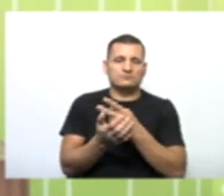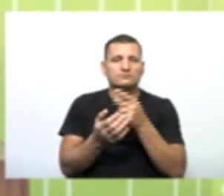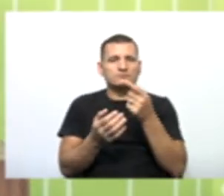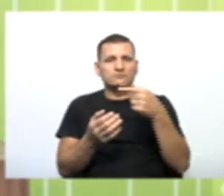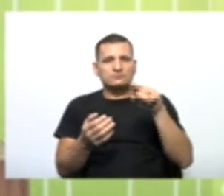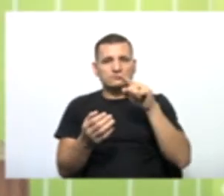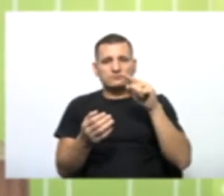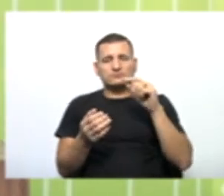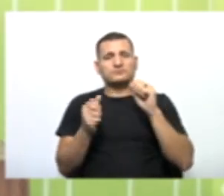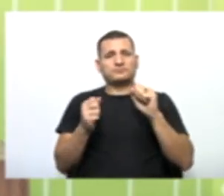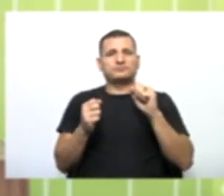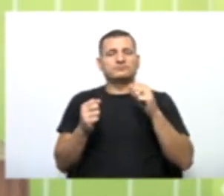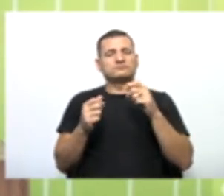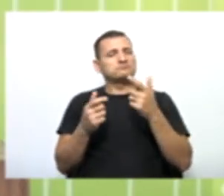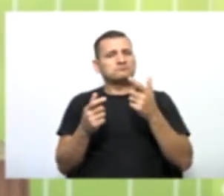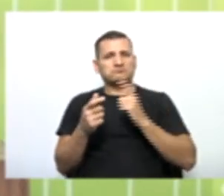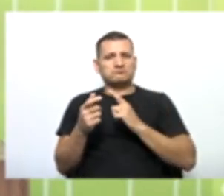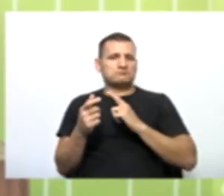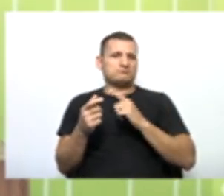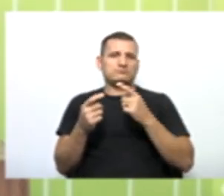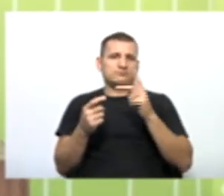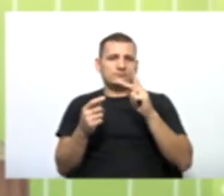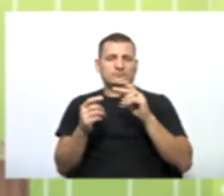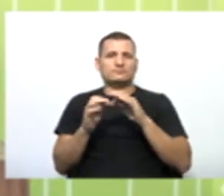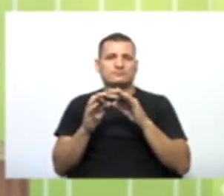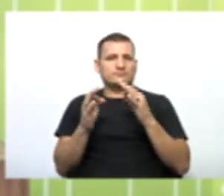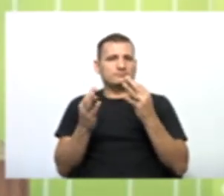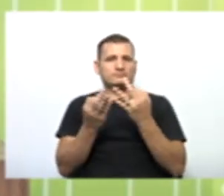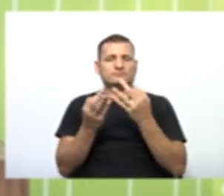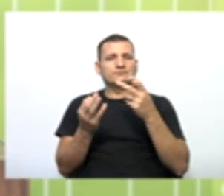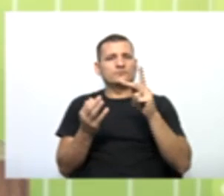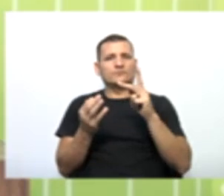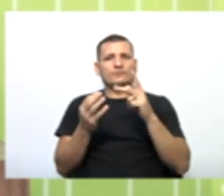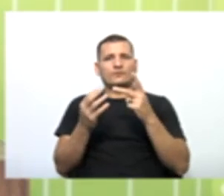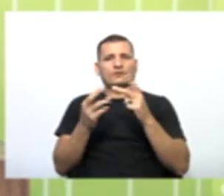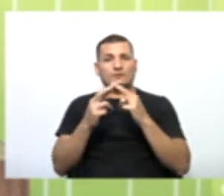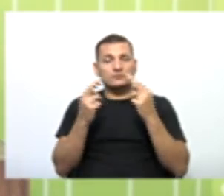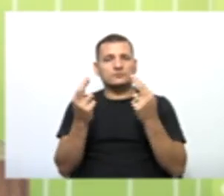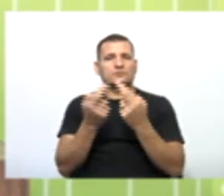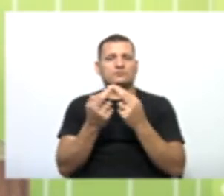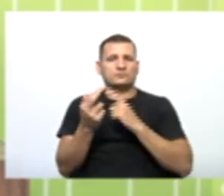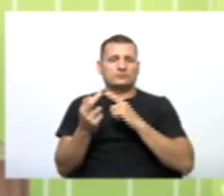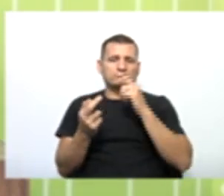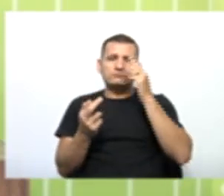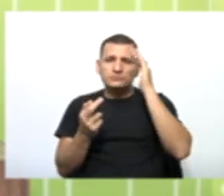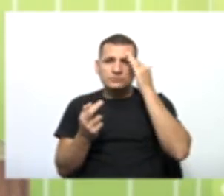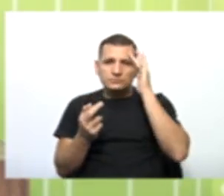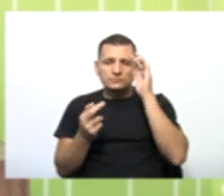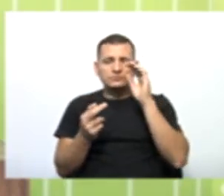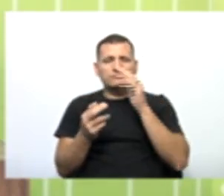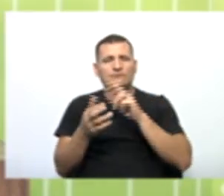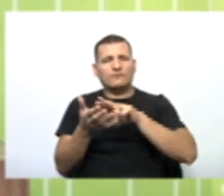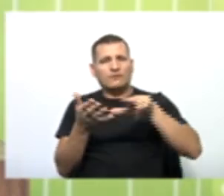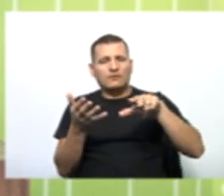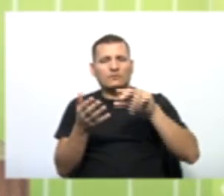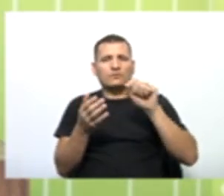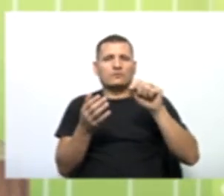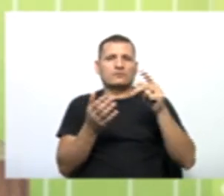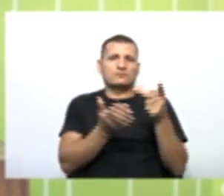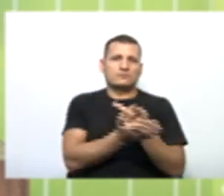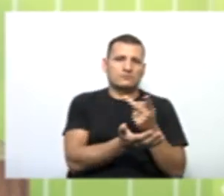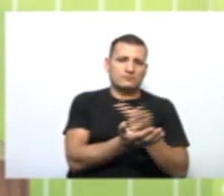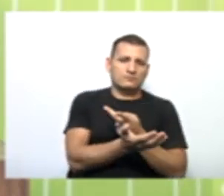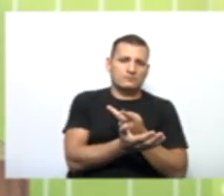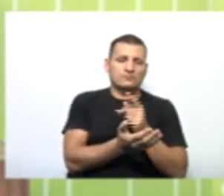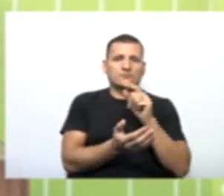partir da sua família, da sua religião, muitas concepções como essas, do que é certo e do que é errado, que vêm dessa